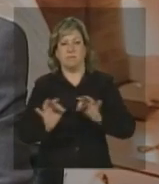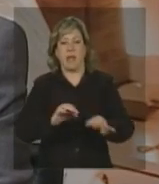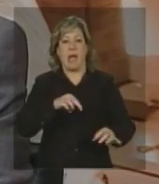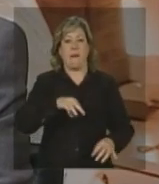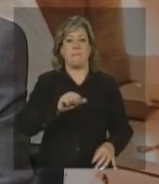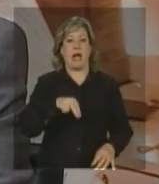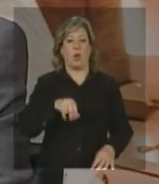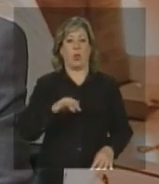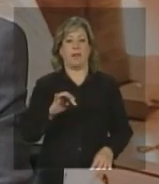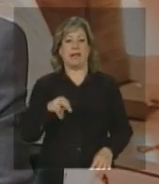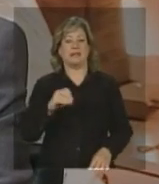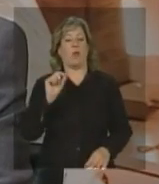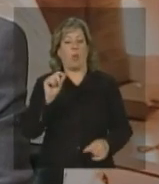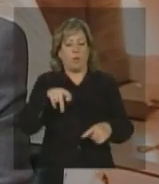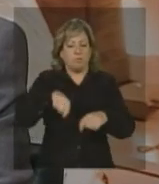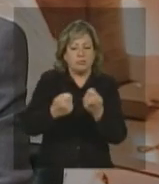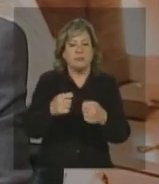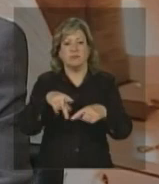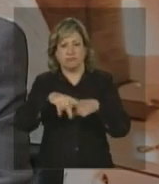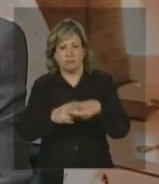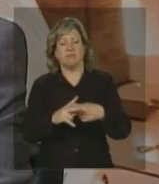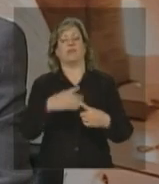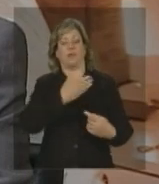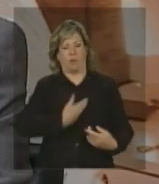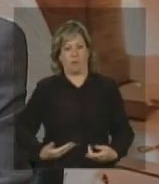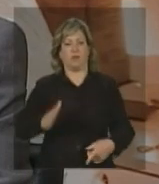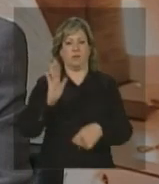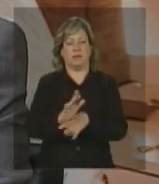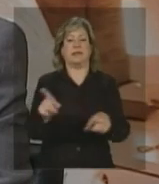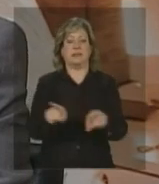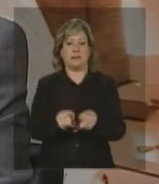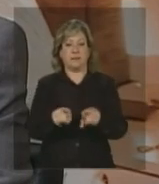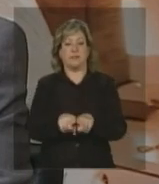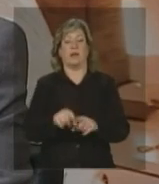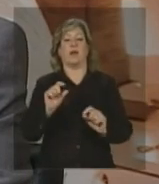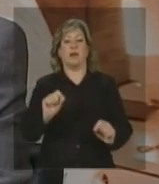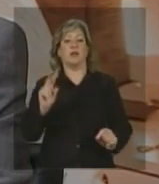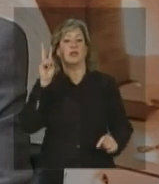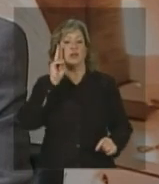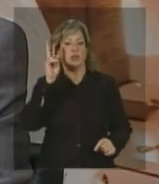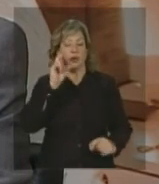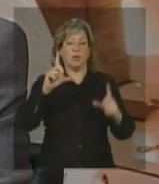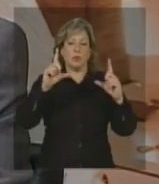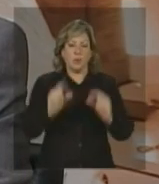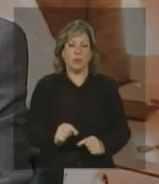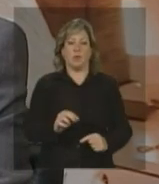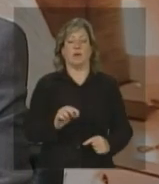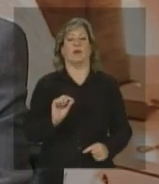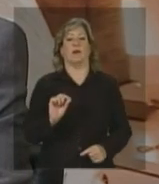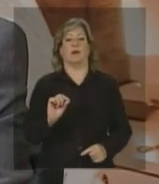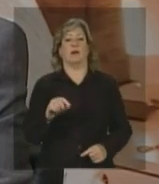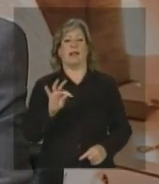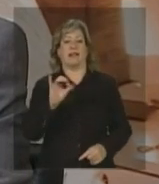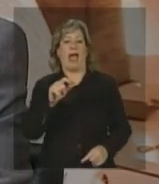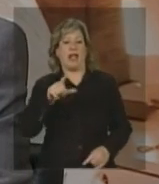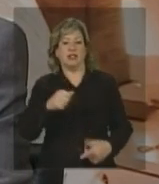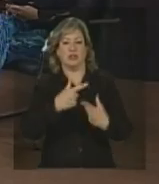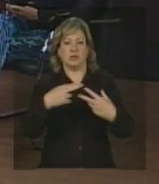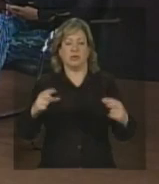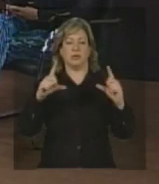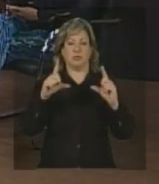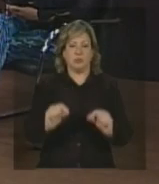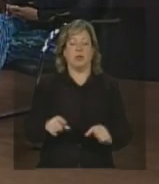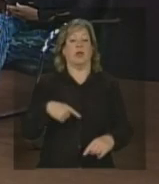plano, isto será uma realidade. E quanto à questão da desoneração fiscal, né, o governo brasileiro vai estar fazendo aí um grande investimento